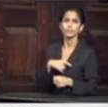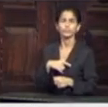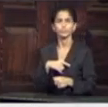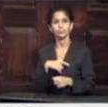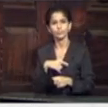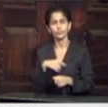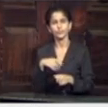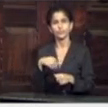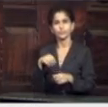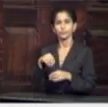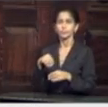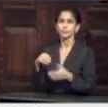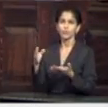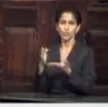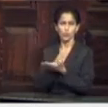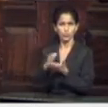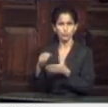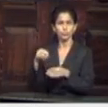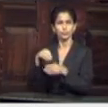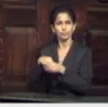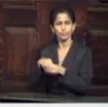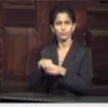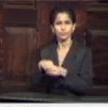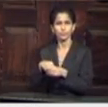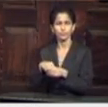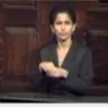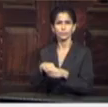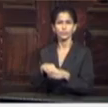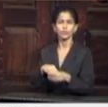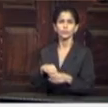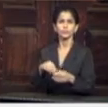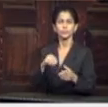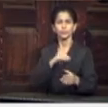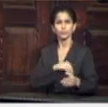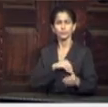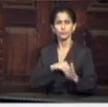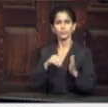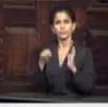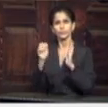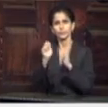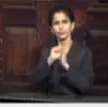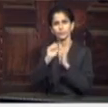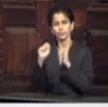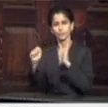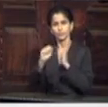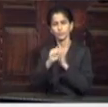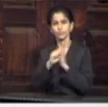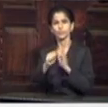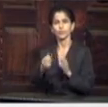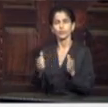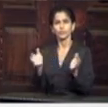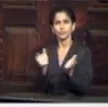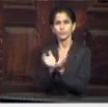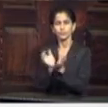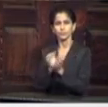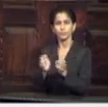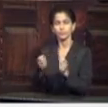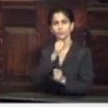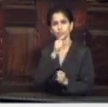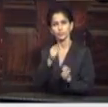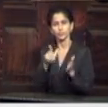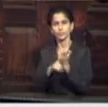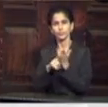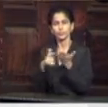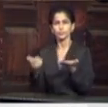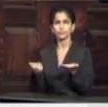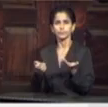não tinha voltado, é uma alegria que tenha voltado, mas nós votamos favoravelmente, a Assembleia votou favoravelmente à inclusão dos jornalistas. Quero lembrar, inclusive, que